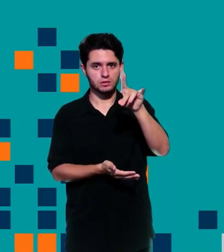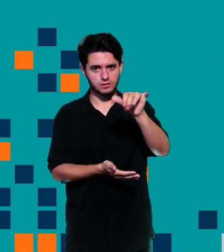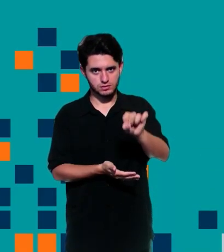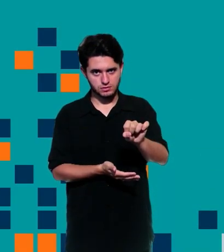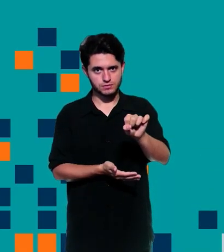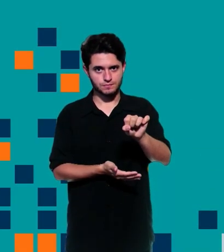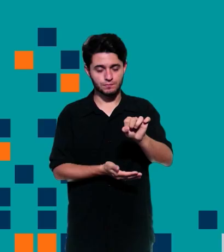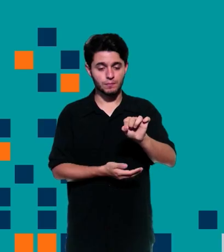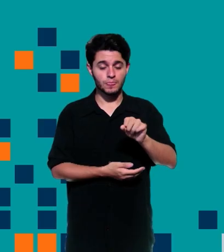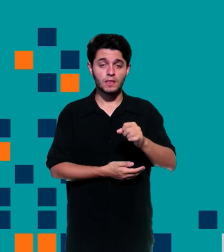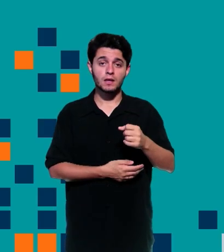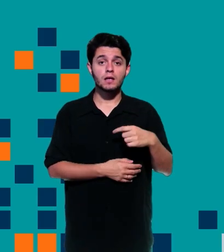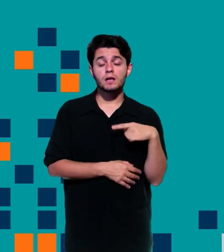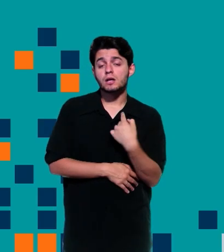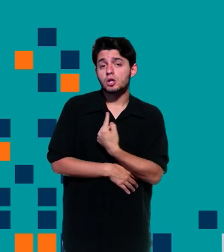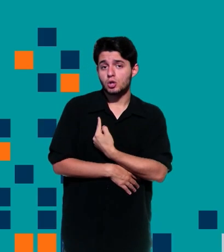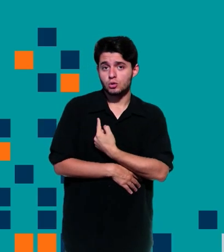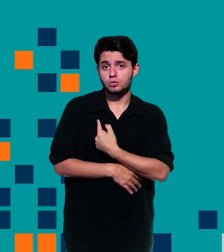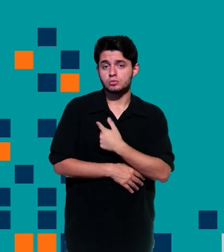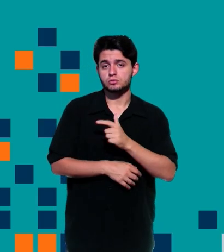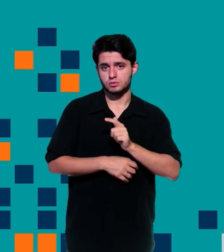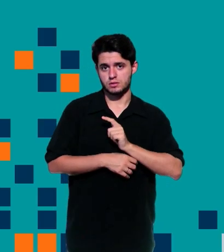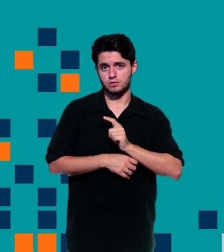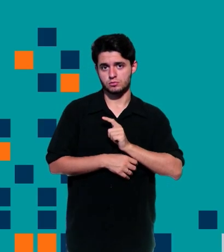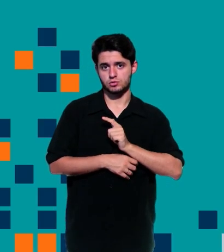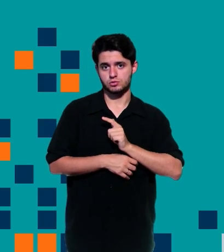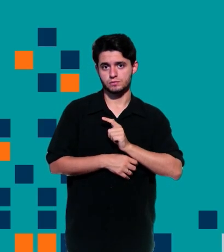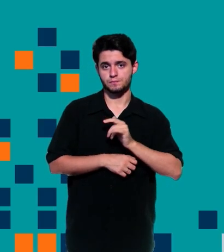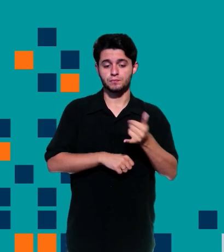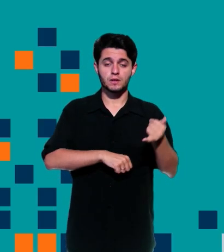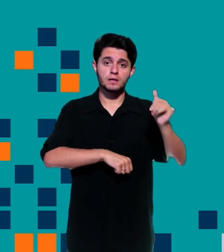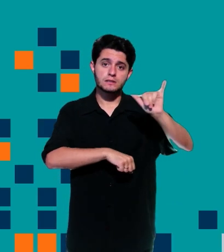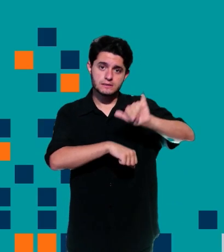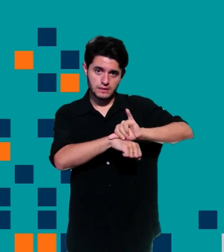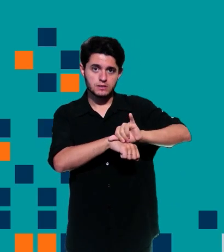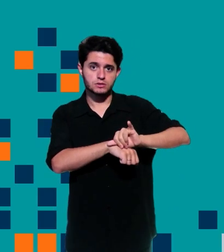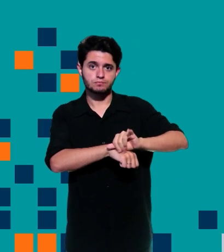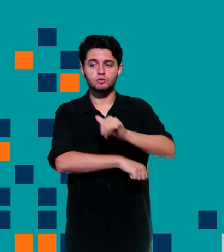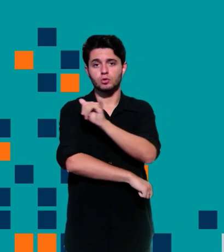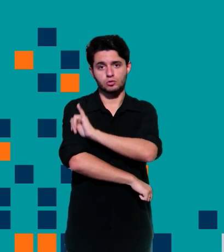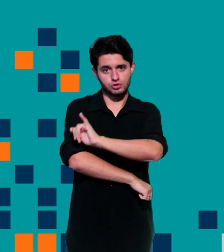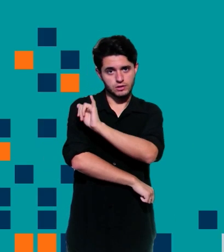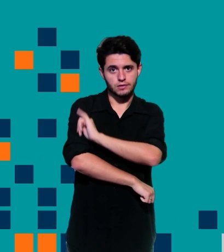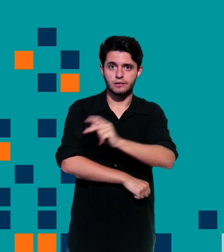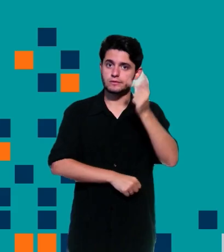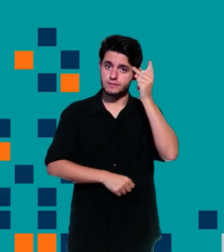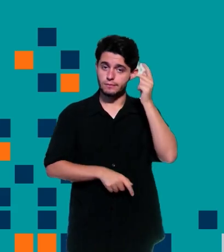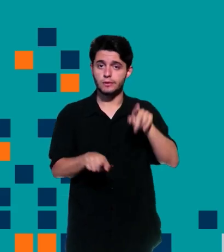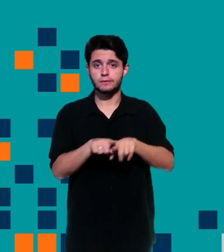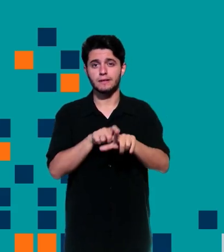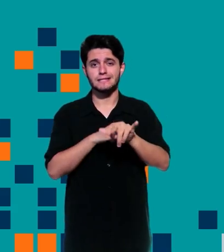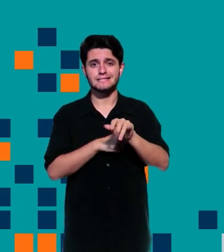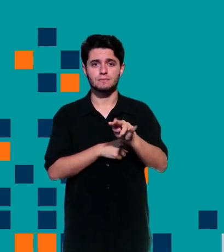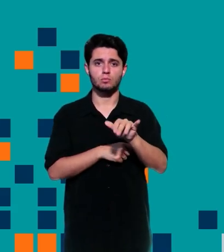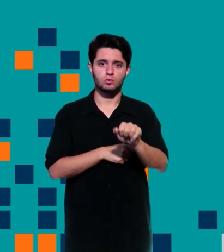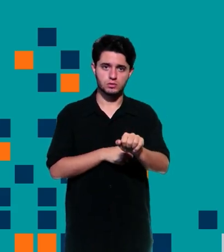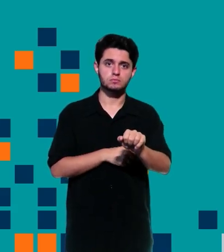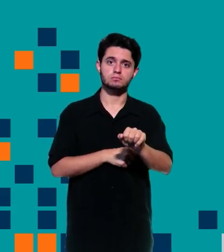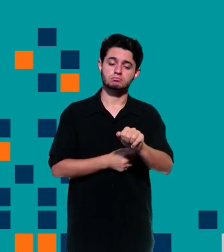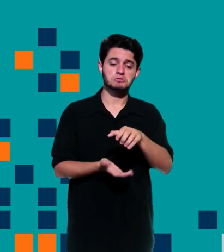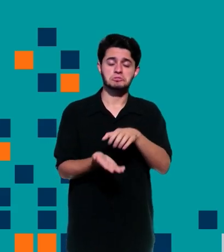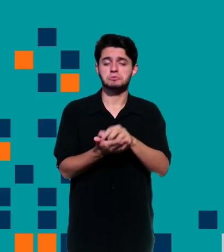gente tem sede no Rio, São Paulo e Lisboa. É um